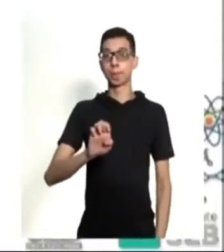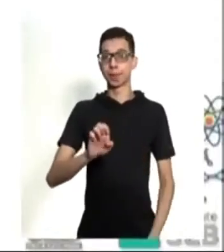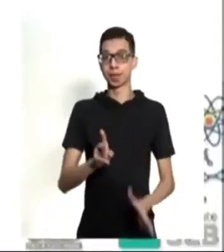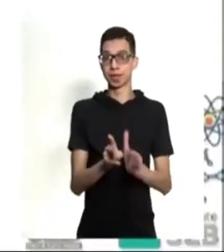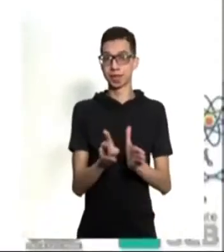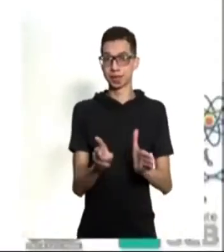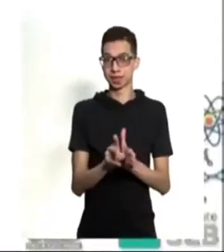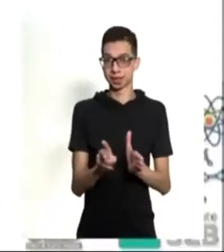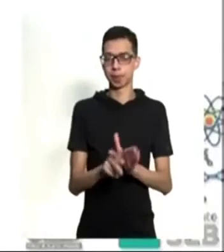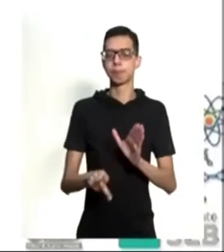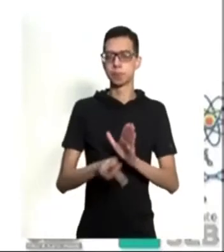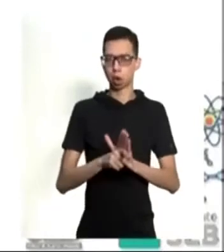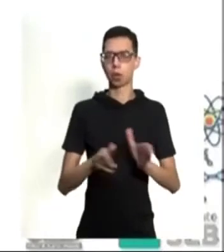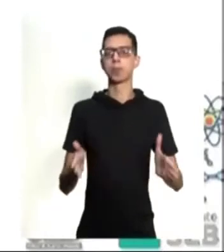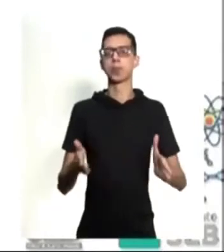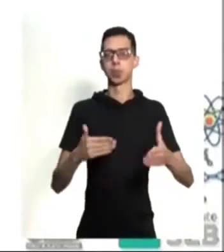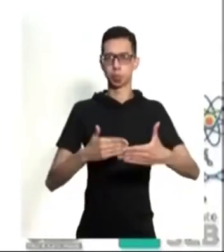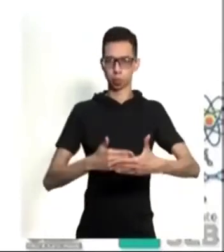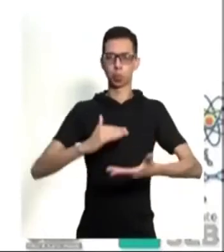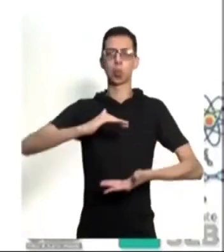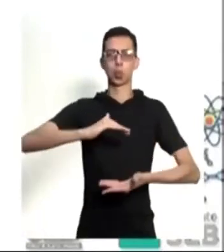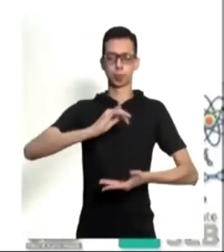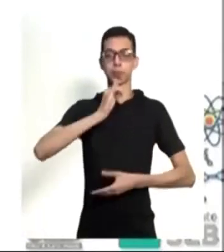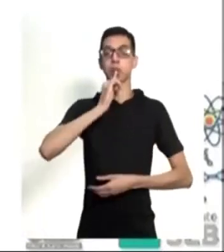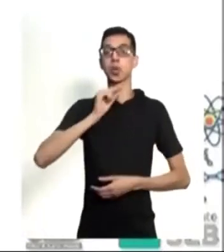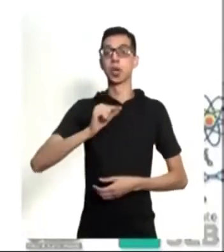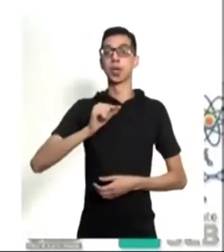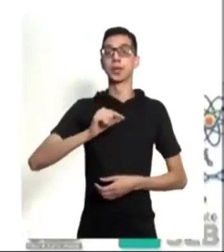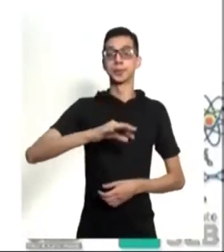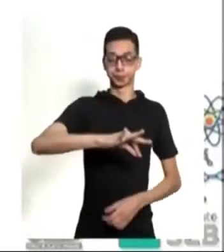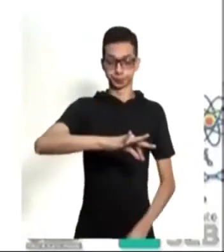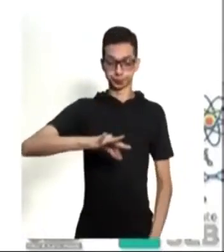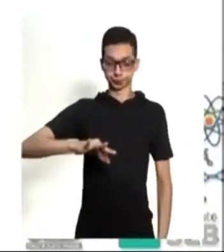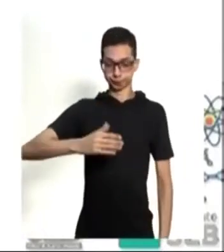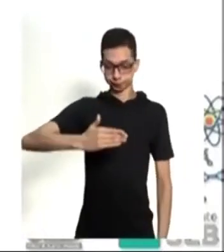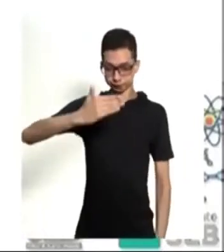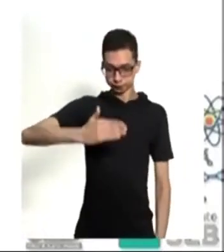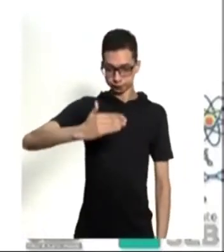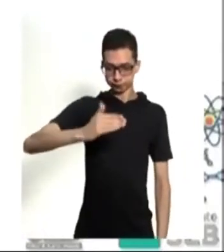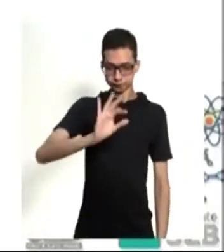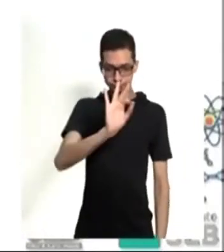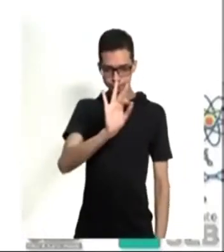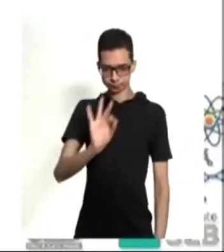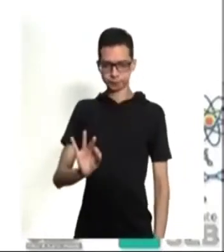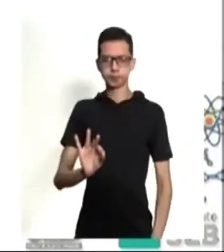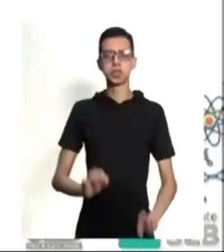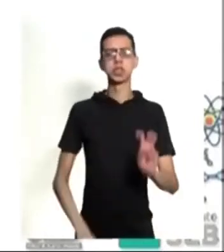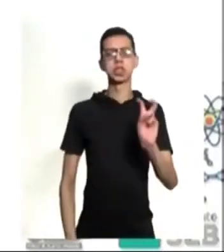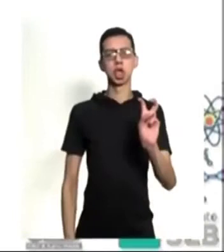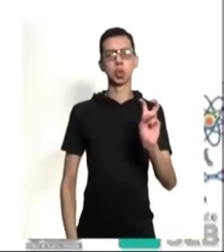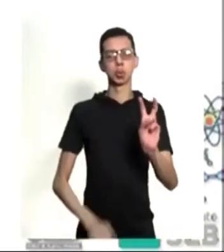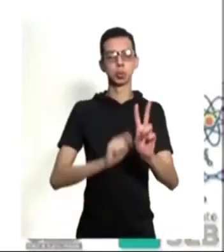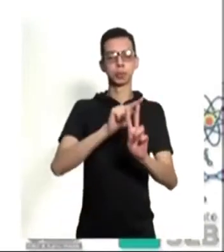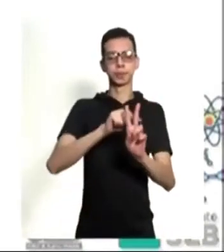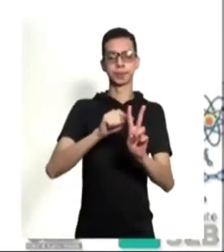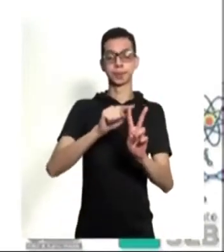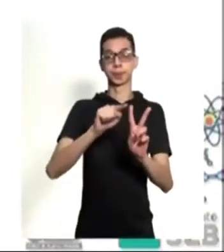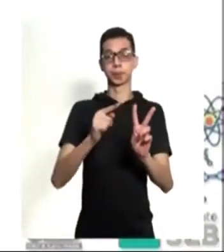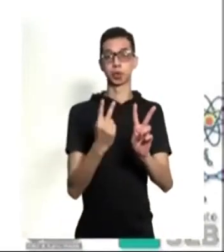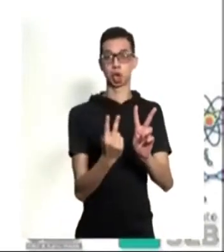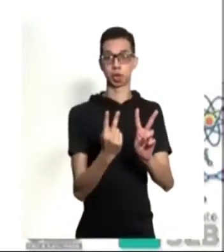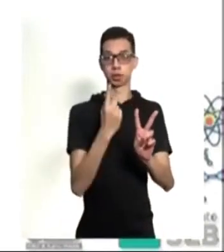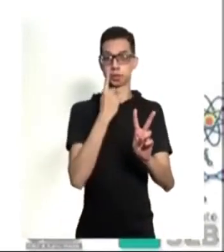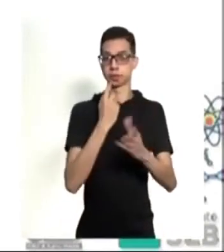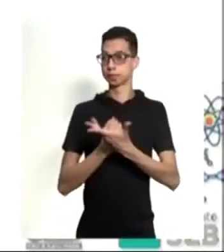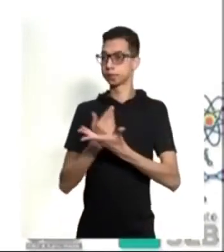cuja diagonal da face mede 5 raiz de 2. Desenhei o cubo, destaquei uma face.